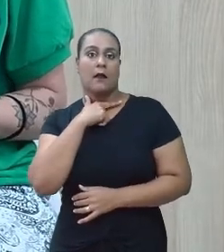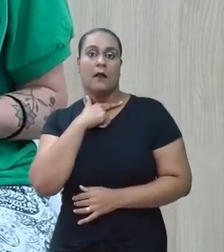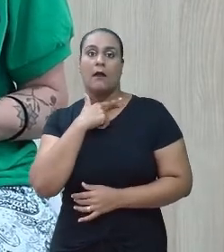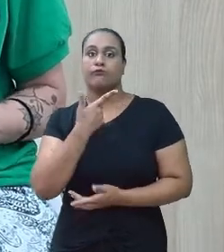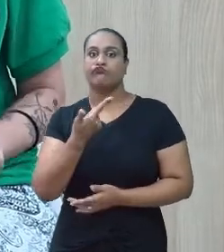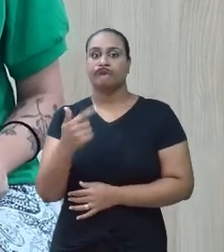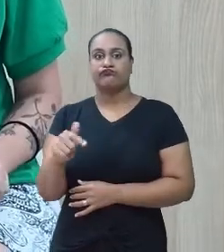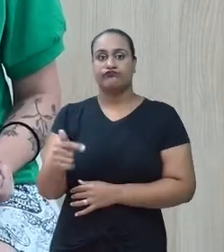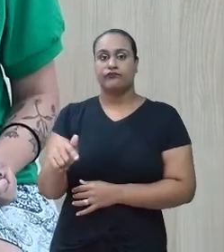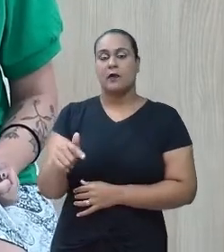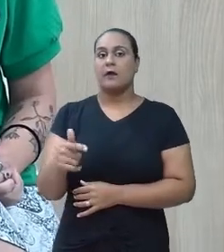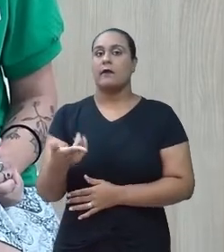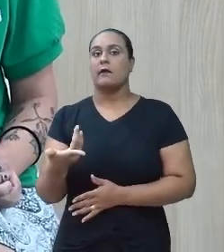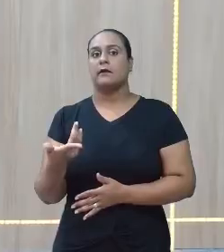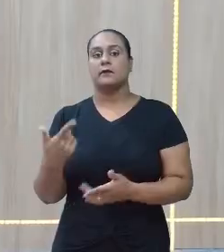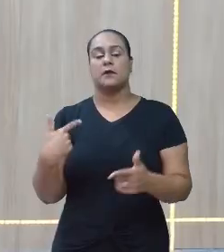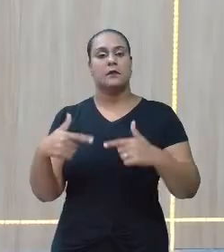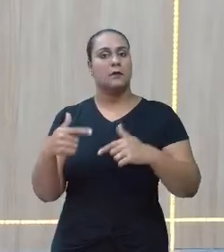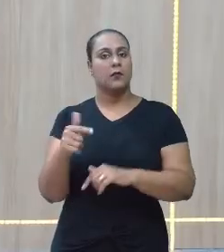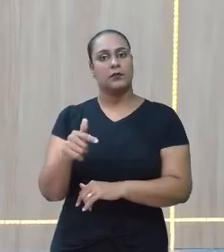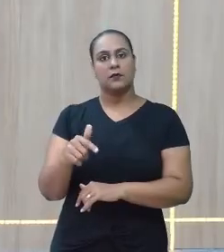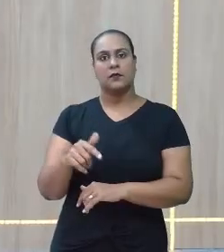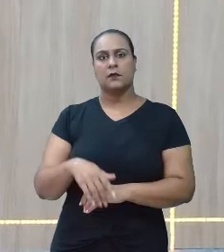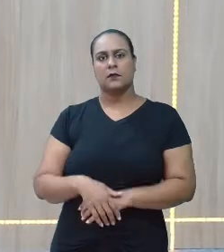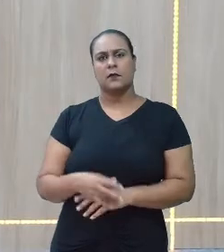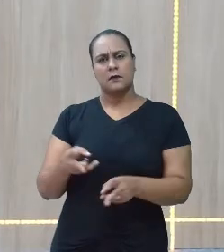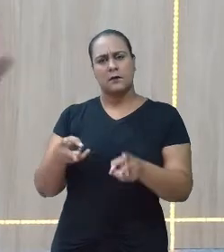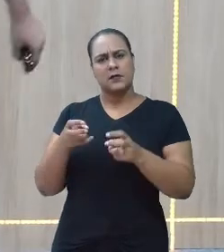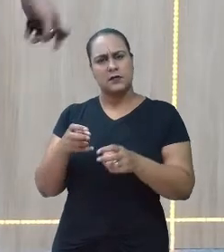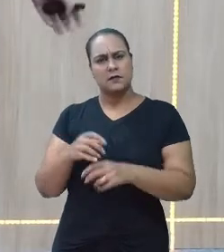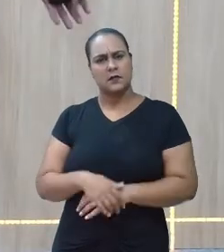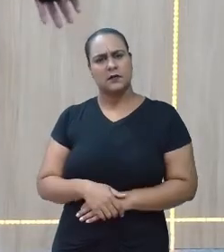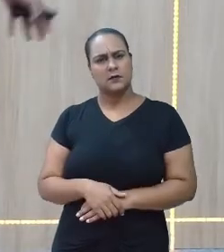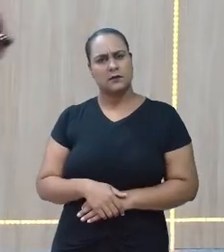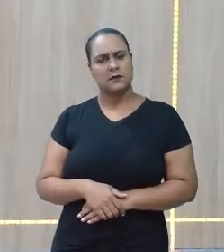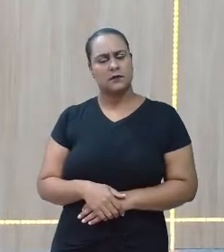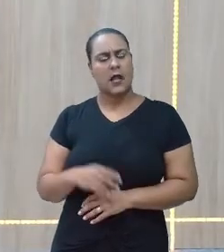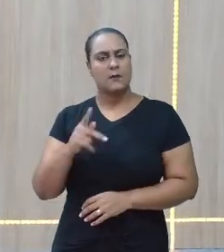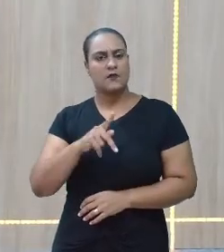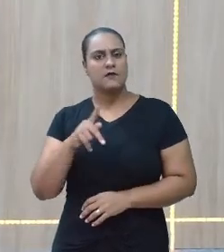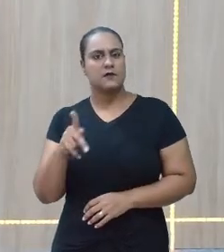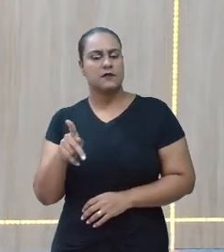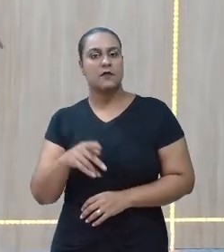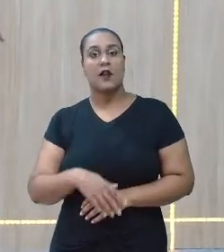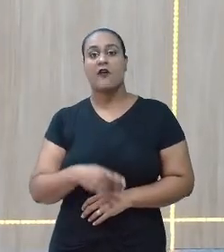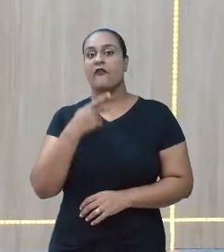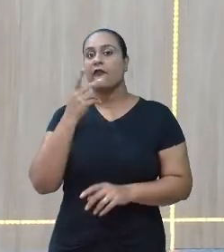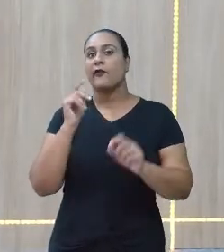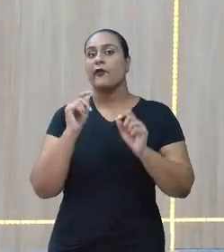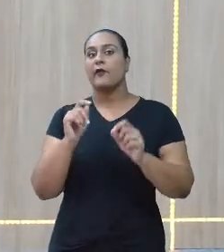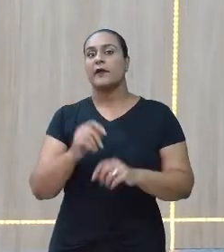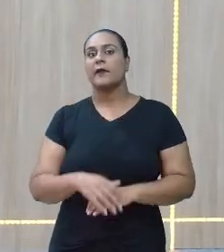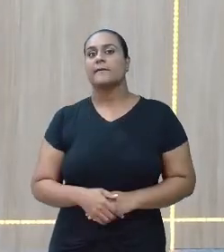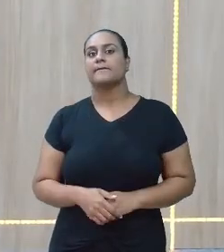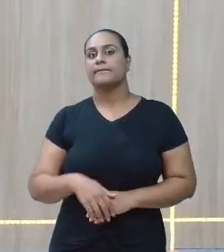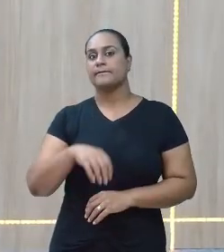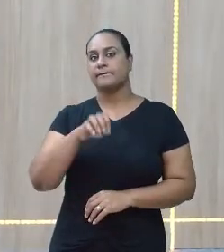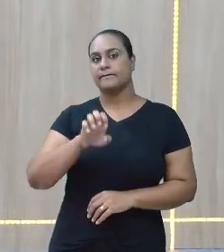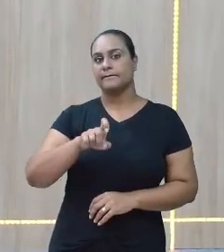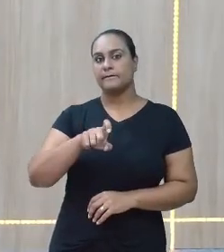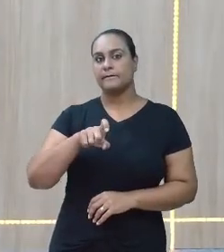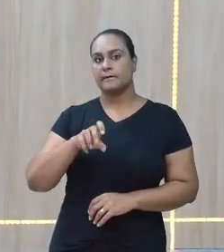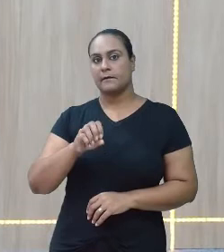insuficientes, certo? Perceberam que a professora Vanessa trouxe um termo não tão novo assim para vocês, né? Ela citou aí o